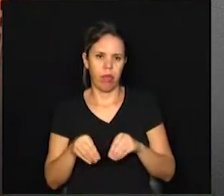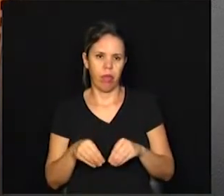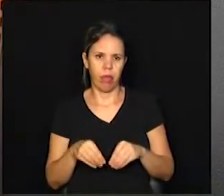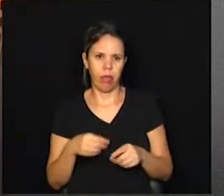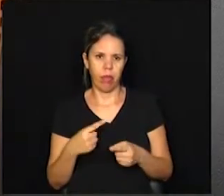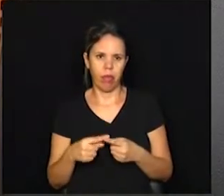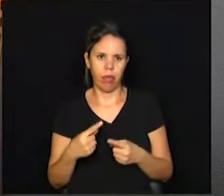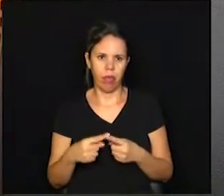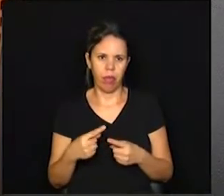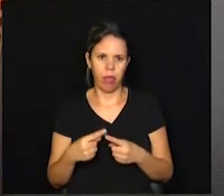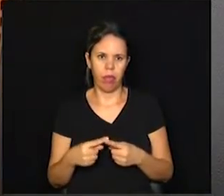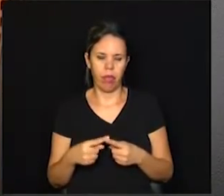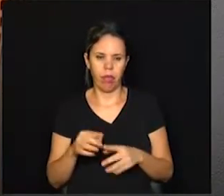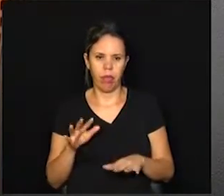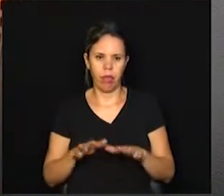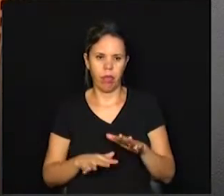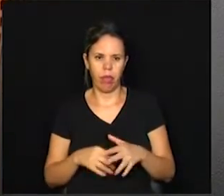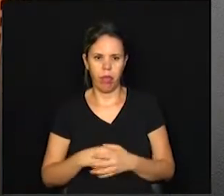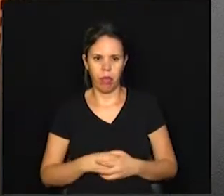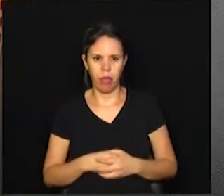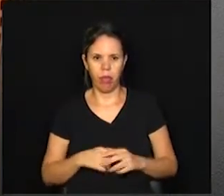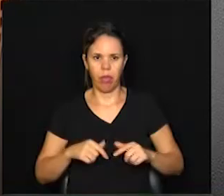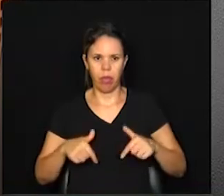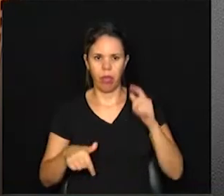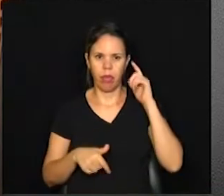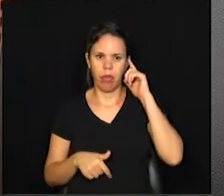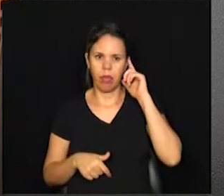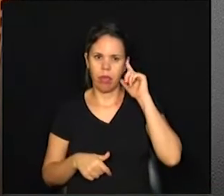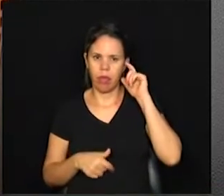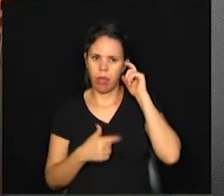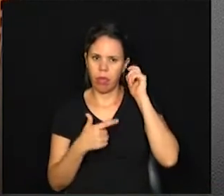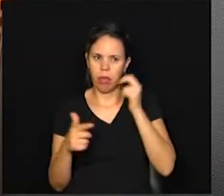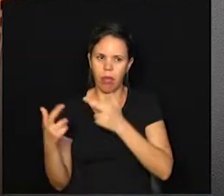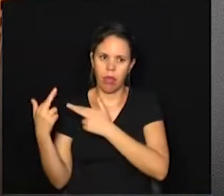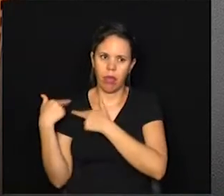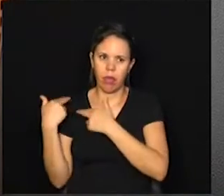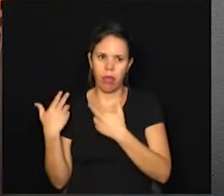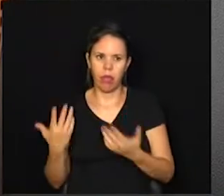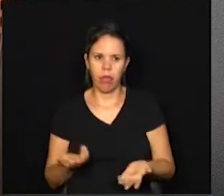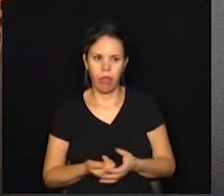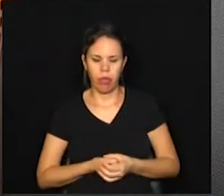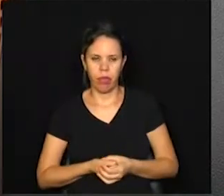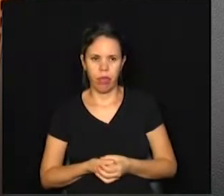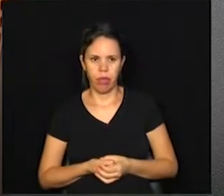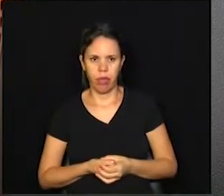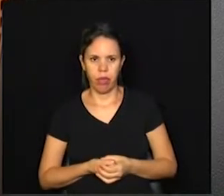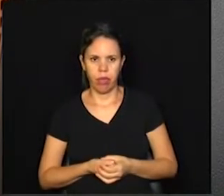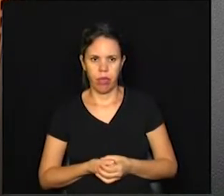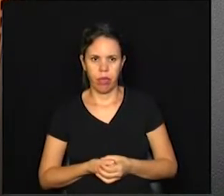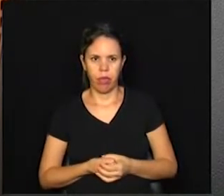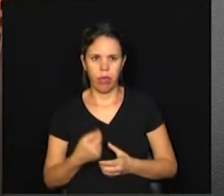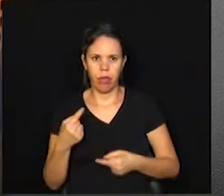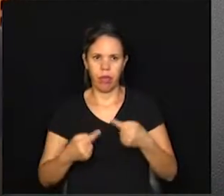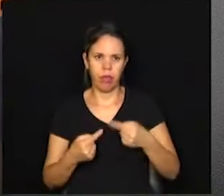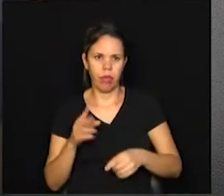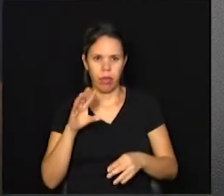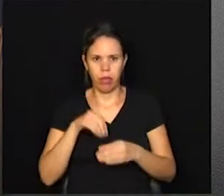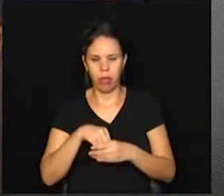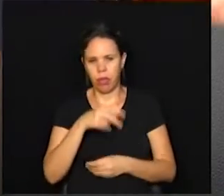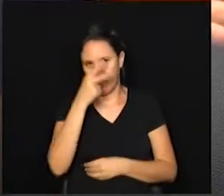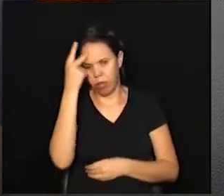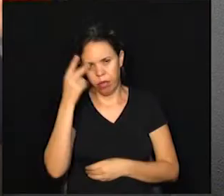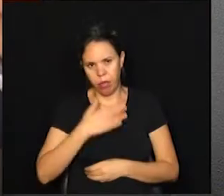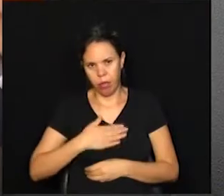quê? Muitas vezes por uma atitude irresponsável, né? Especialmente no mundo político. A pessoa não